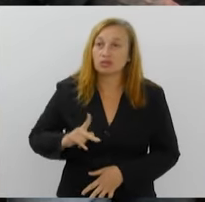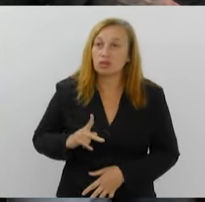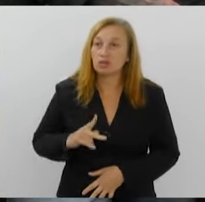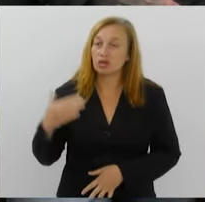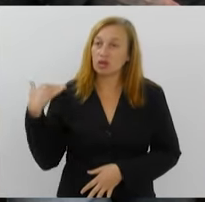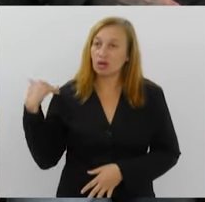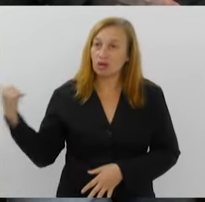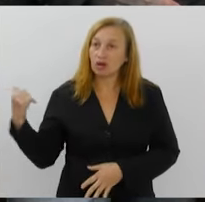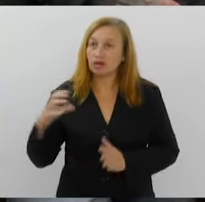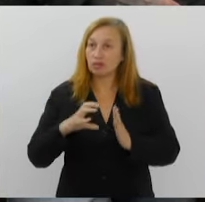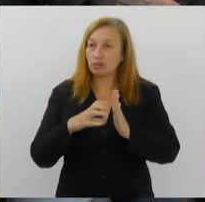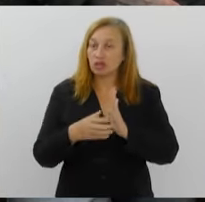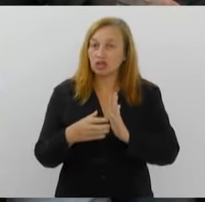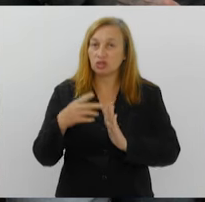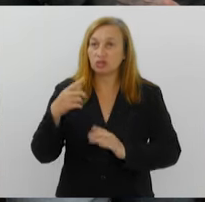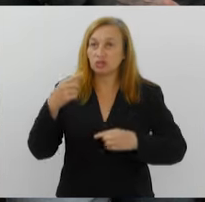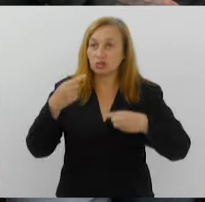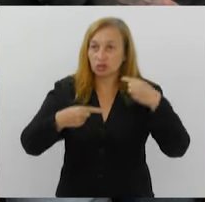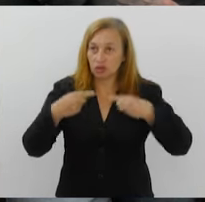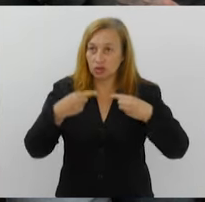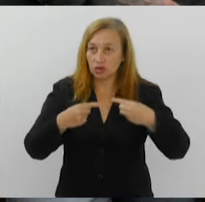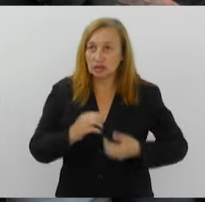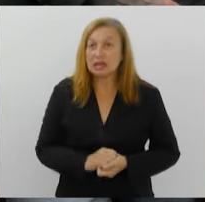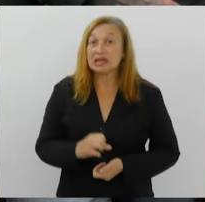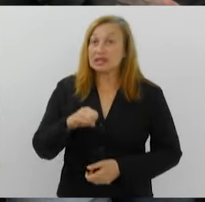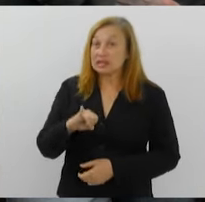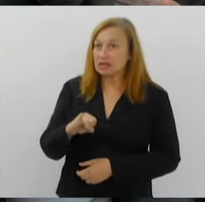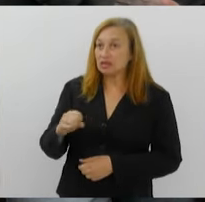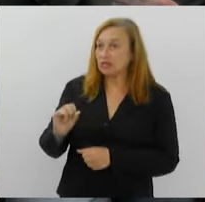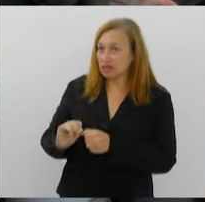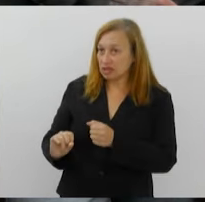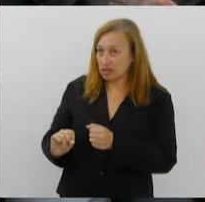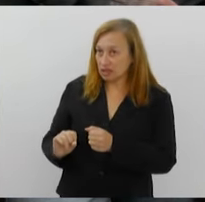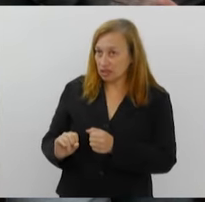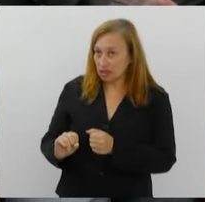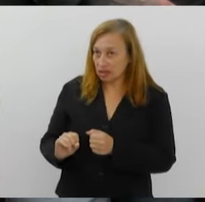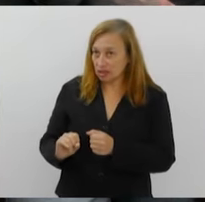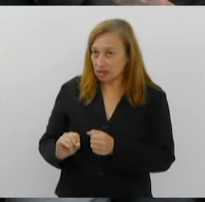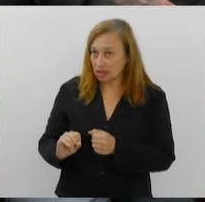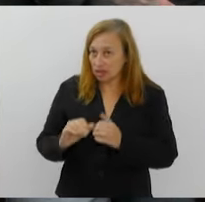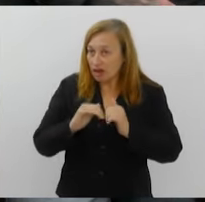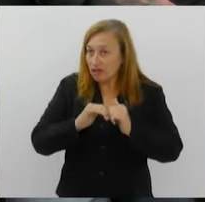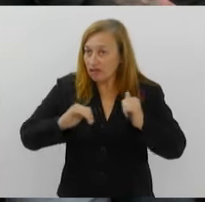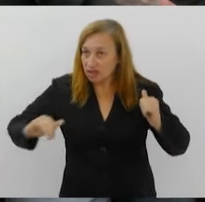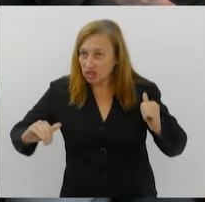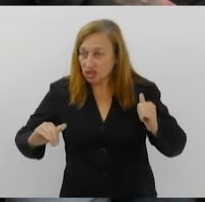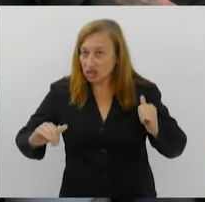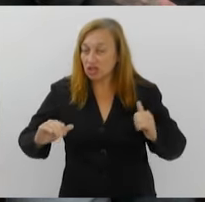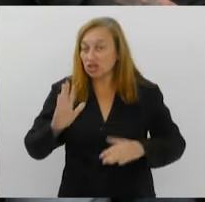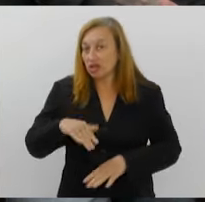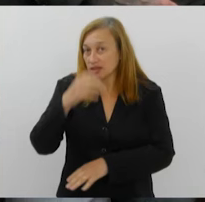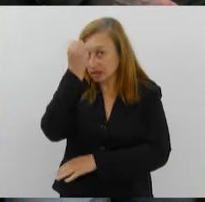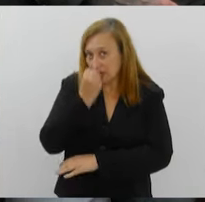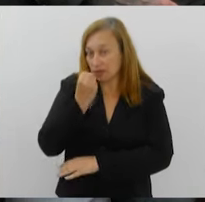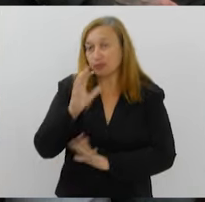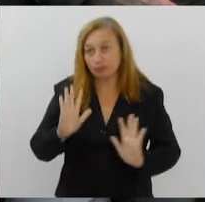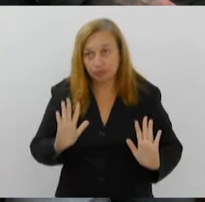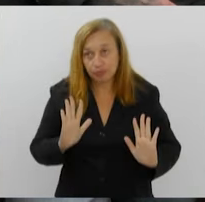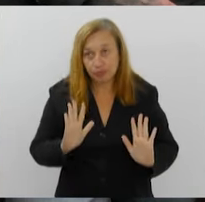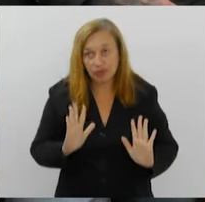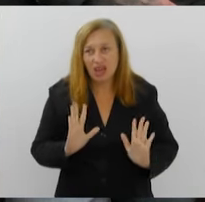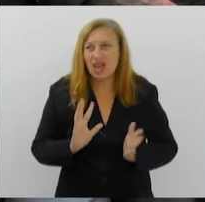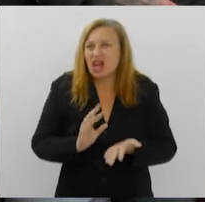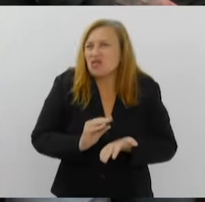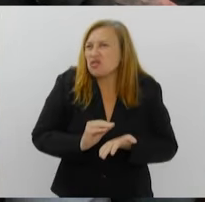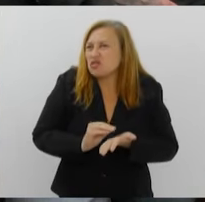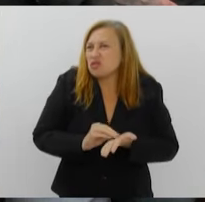lado de um partido político. Se o fizesse por peça apartada, já seria grave. Tendo a falta